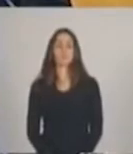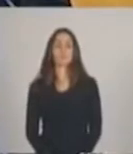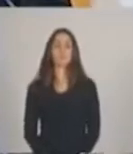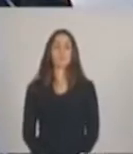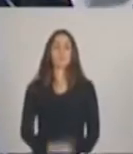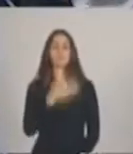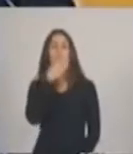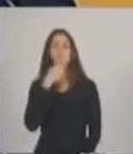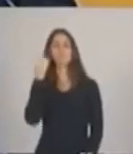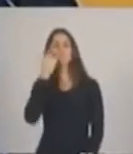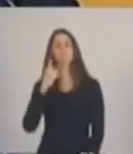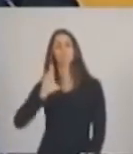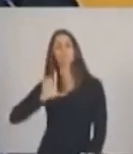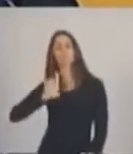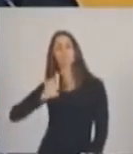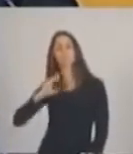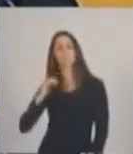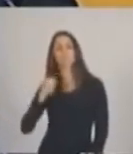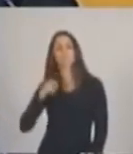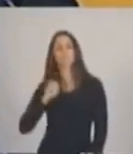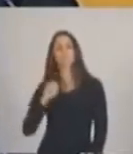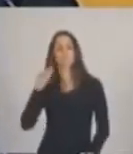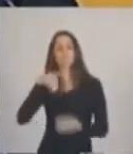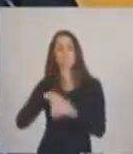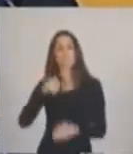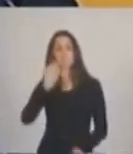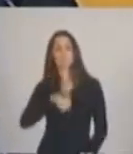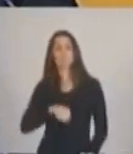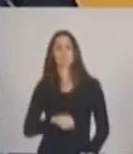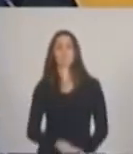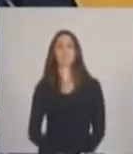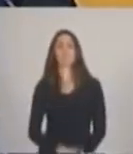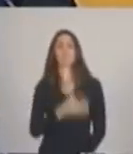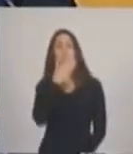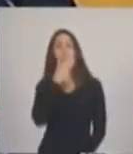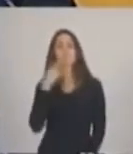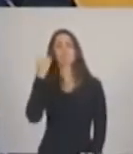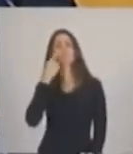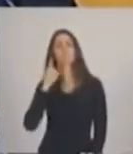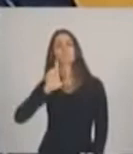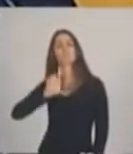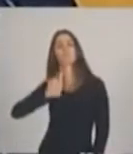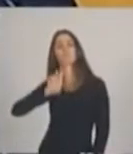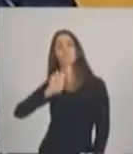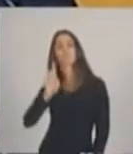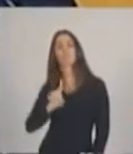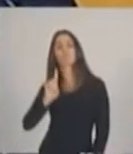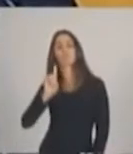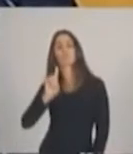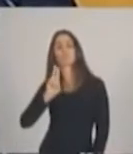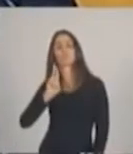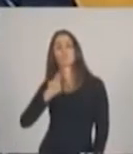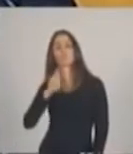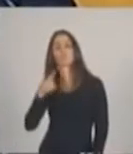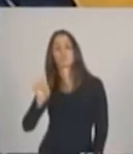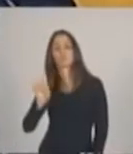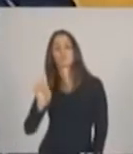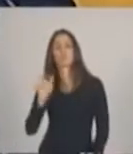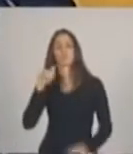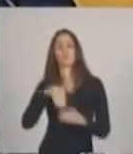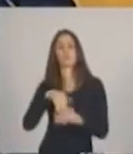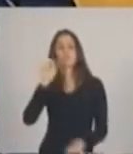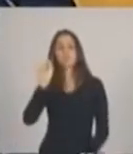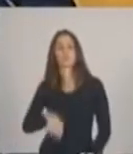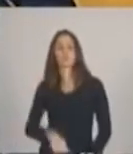Voto sim, presidente. Vota sim. Deputado Luiz Durão. Vota sim. Deputado Marcelo